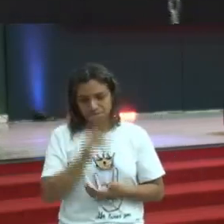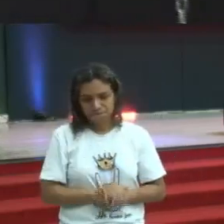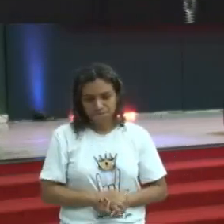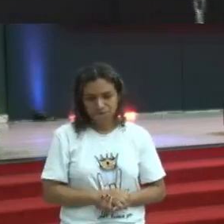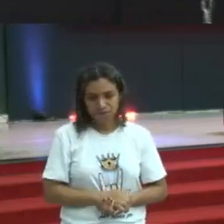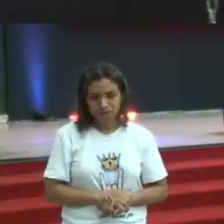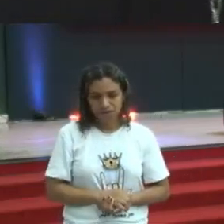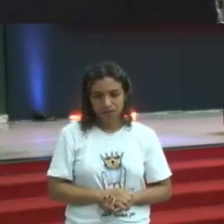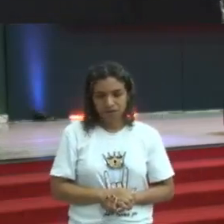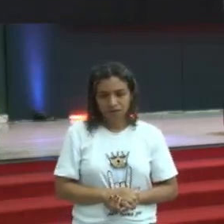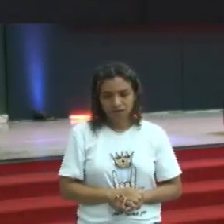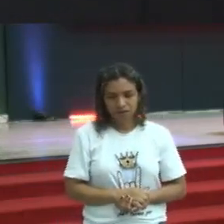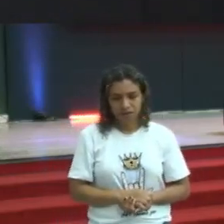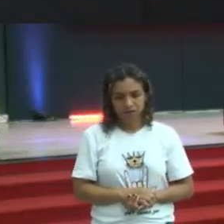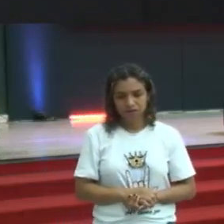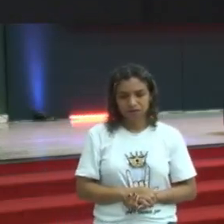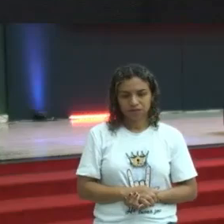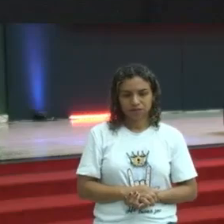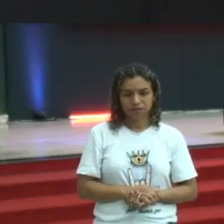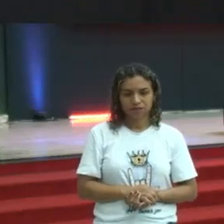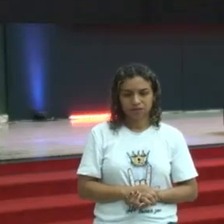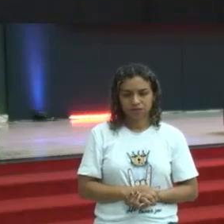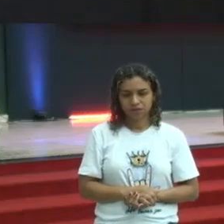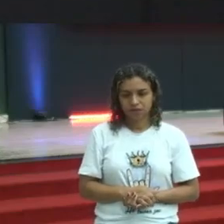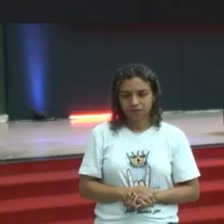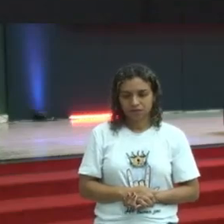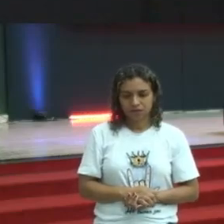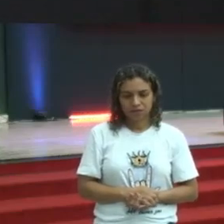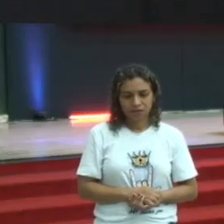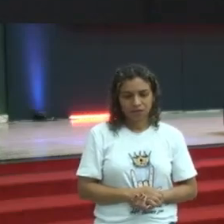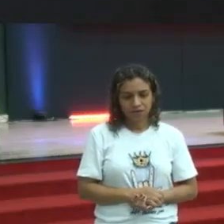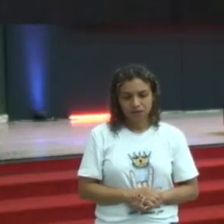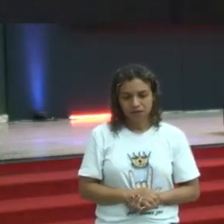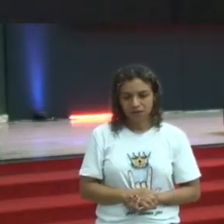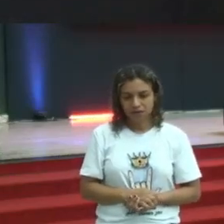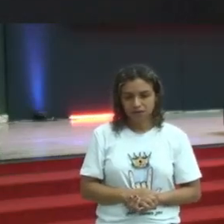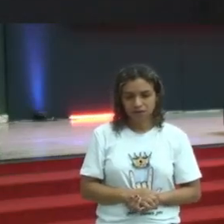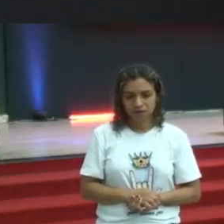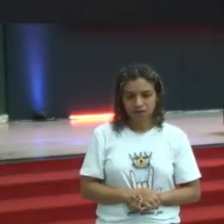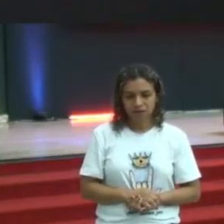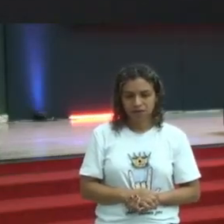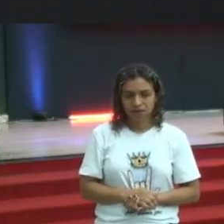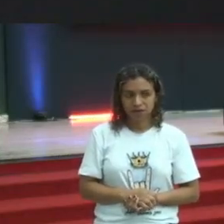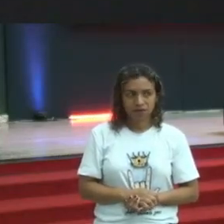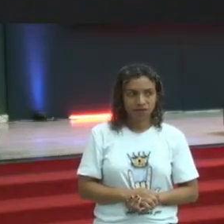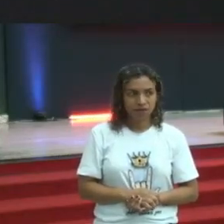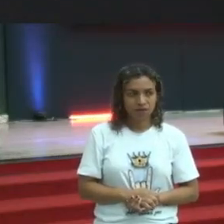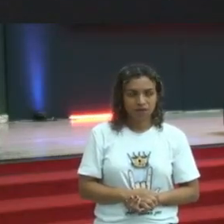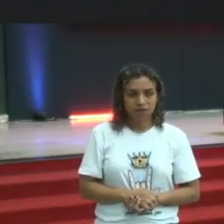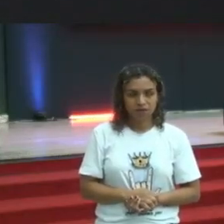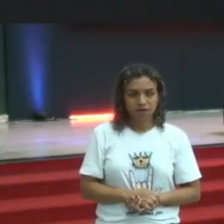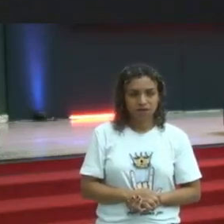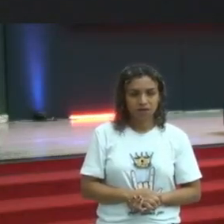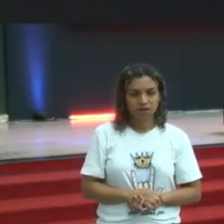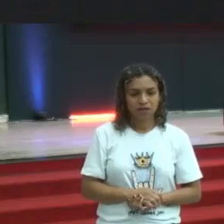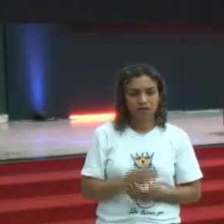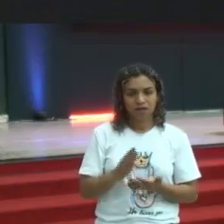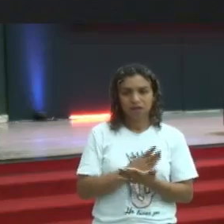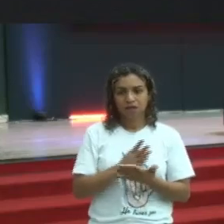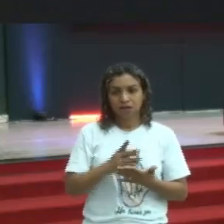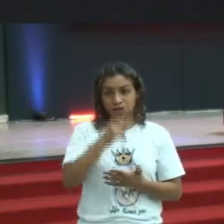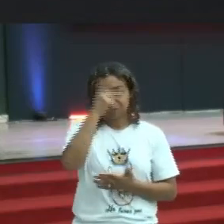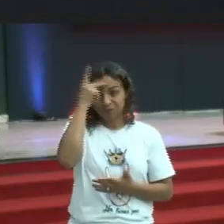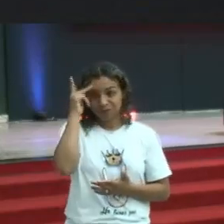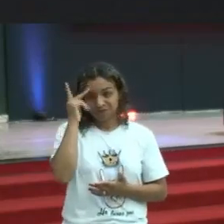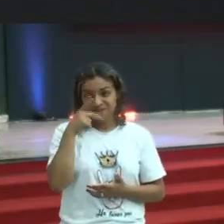já desenvolveram aquilo que muitas pessoas conhecem como a síndrome de